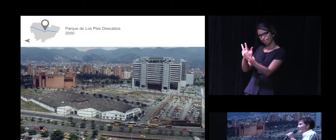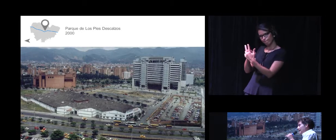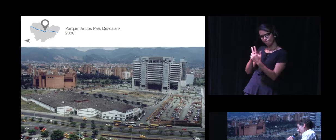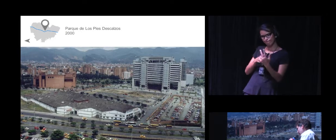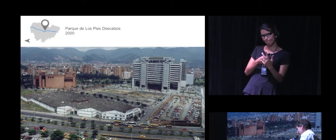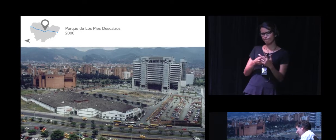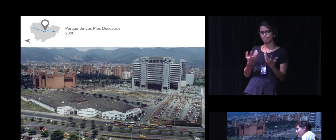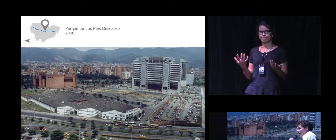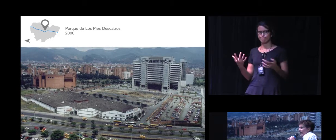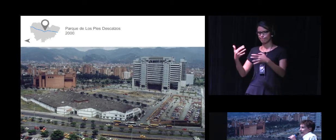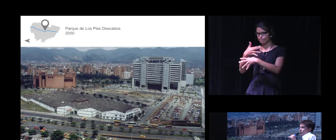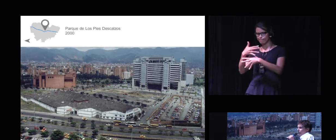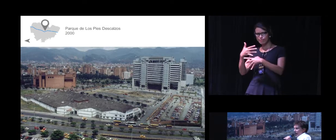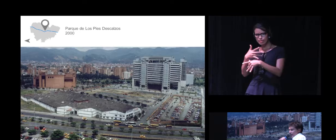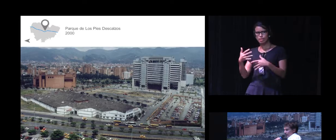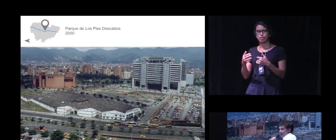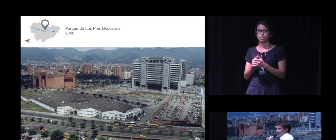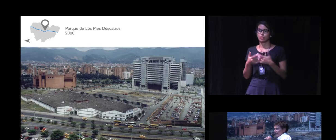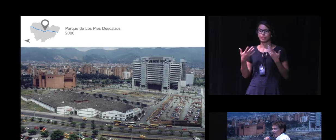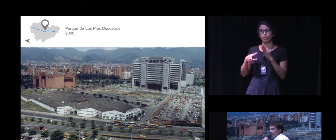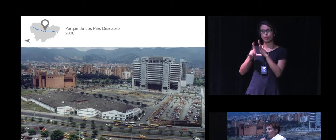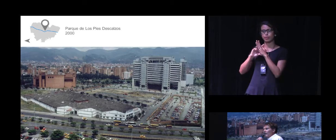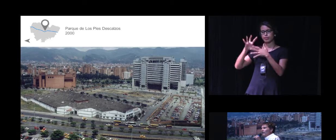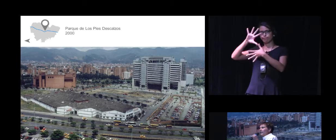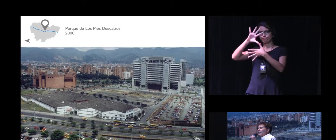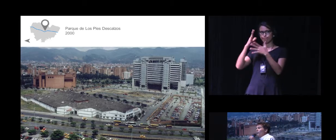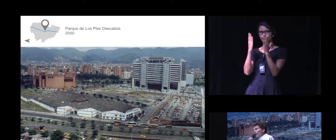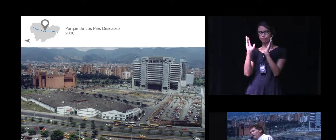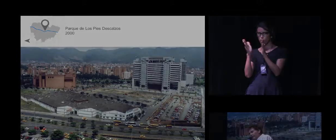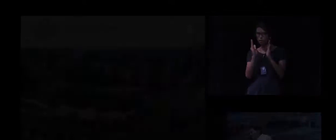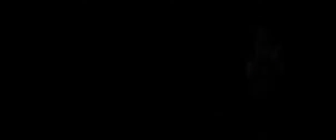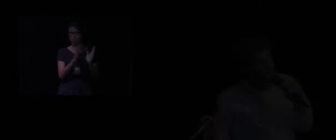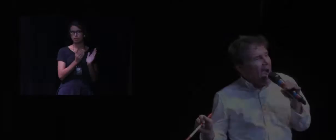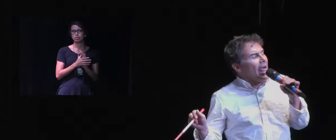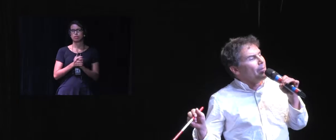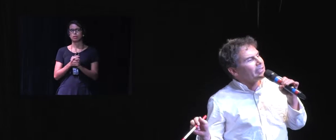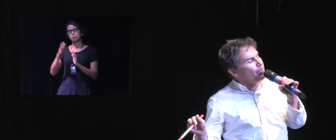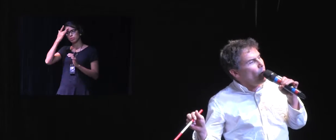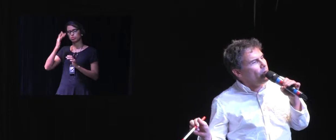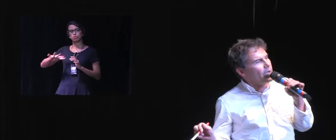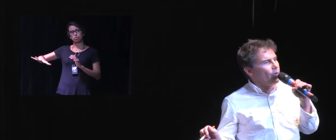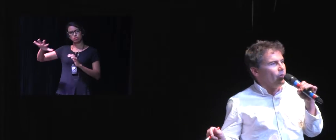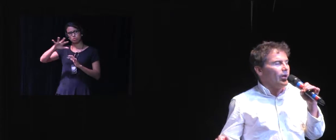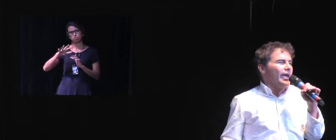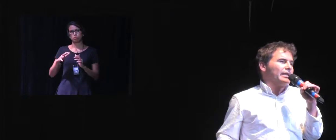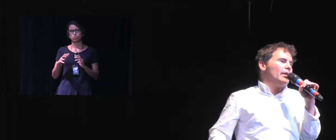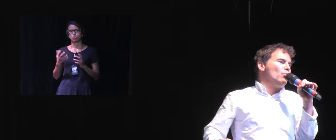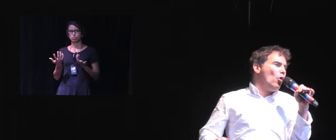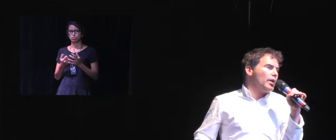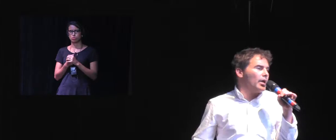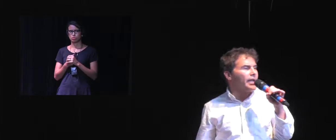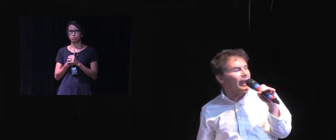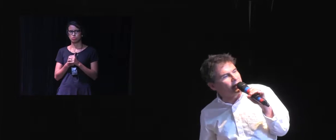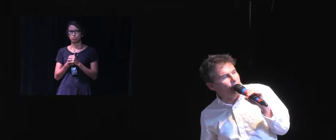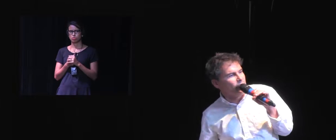A arquitetura procura resolver necessidades nasce morta. O público é muito cruel